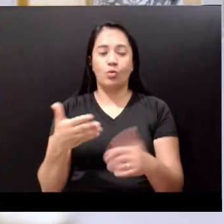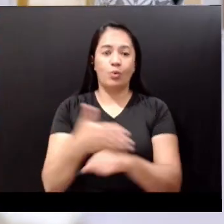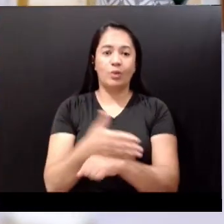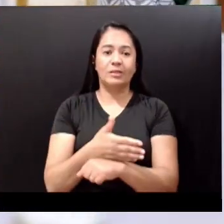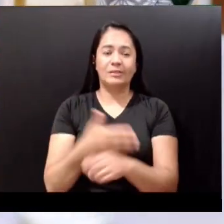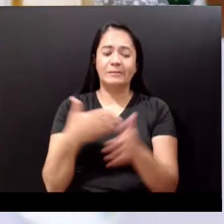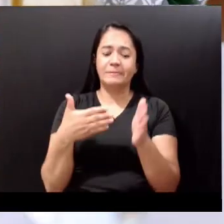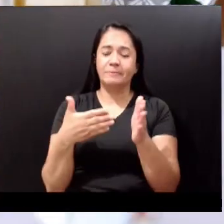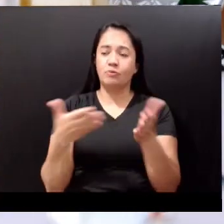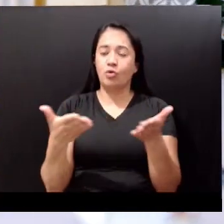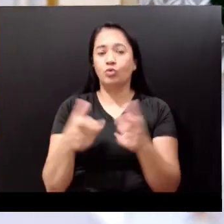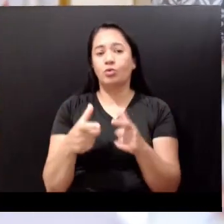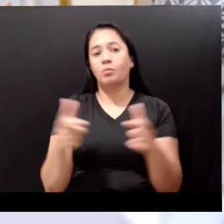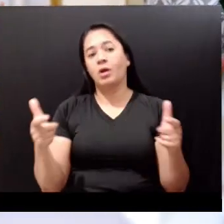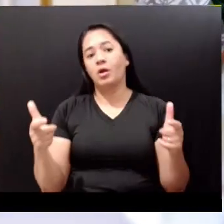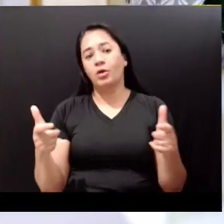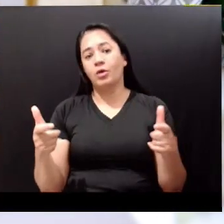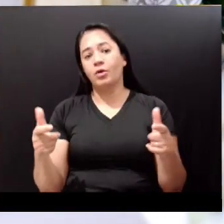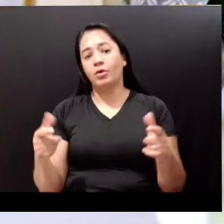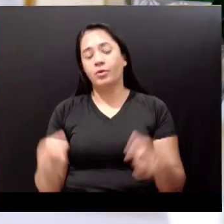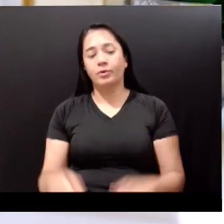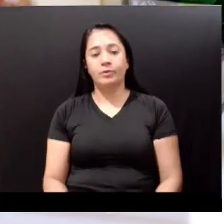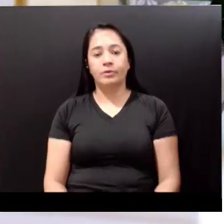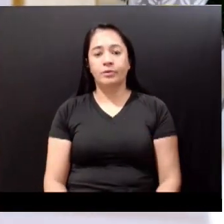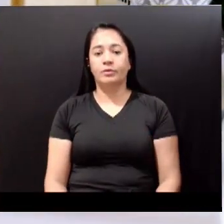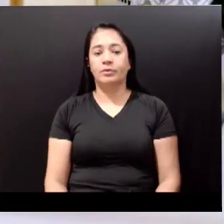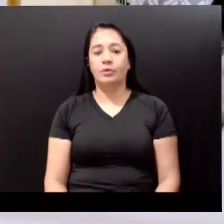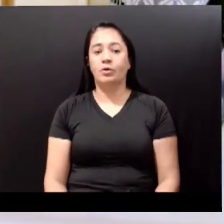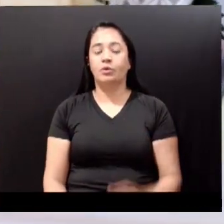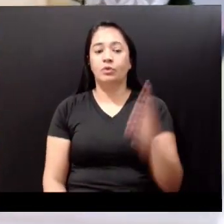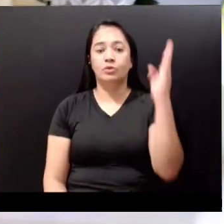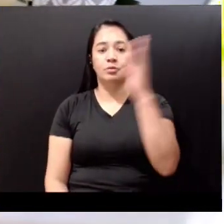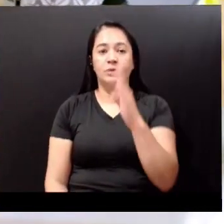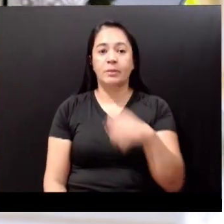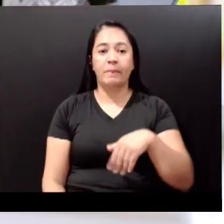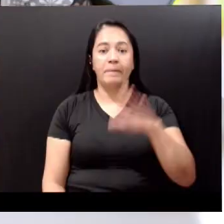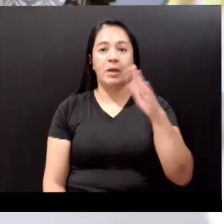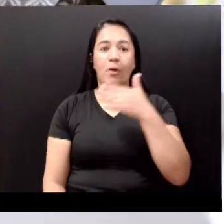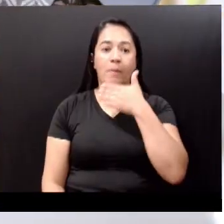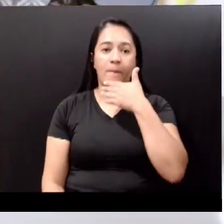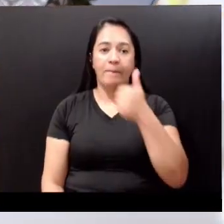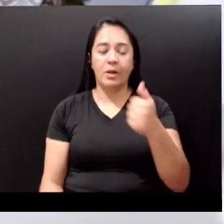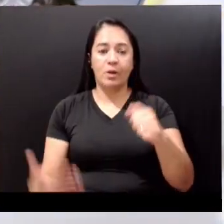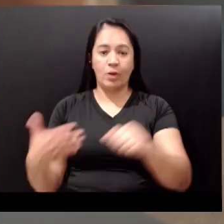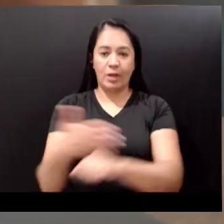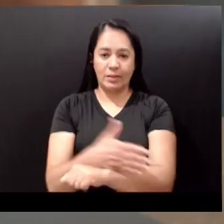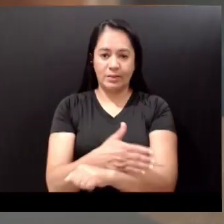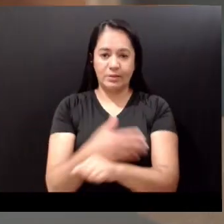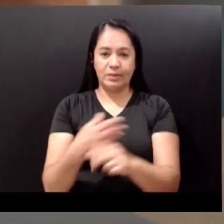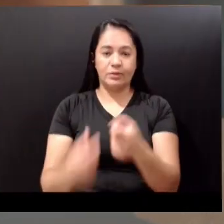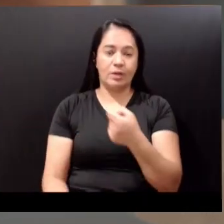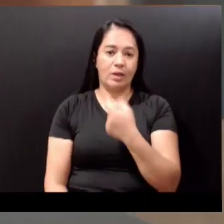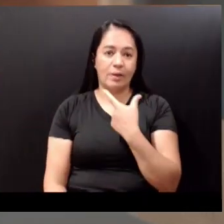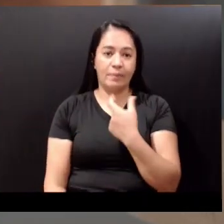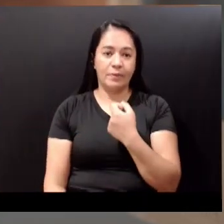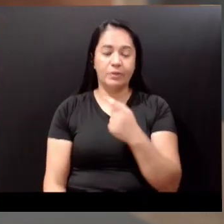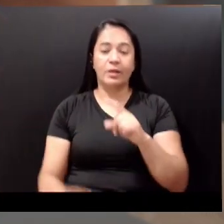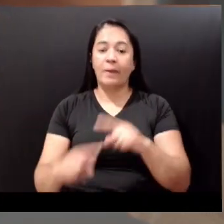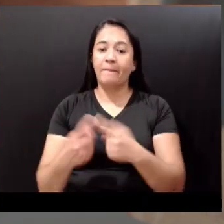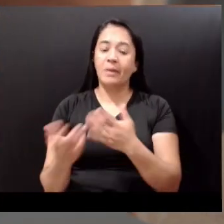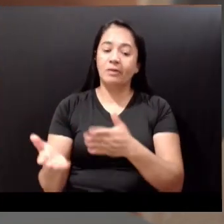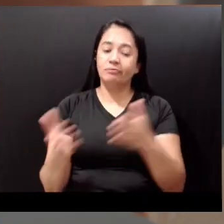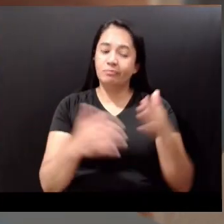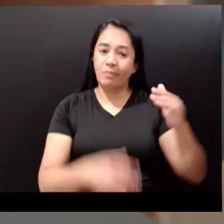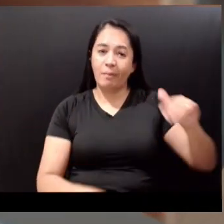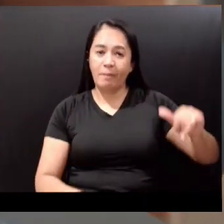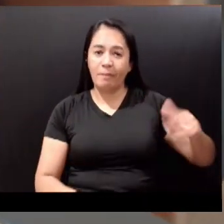um acesso muito amplo à medicação. Somos, aliás, um dos países no mundo que tem o melhor acesso à medicação. Mas